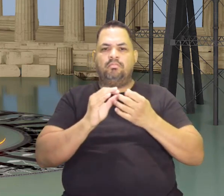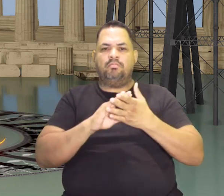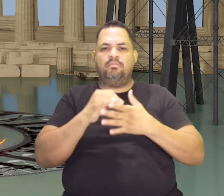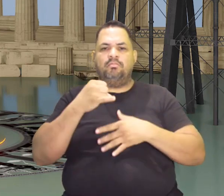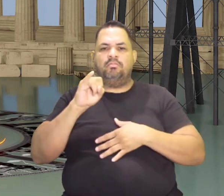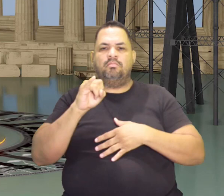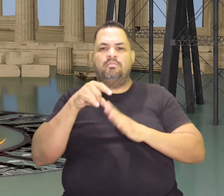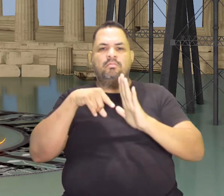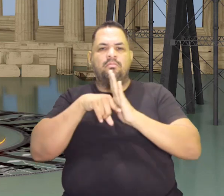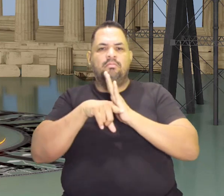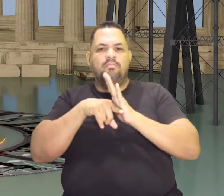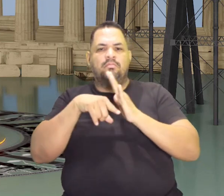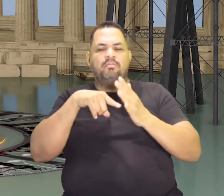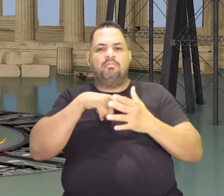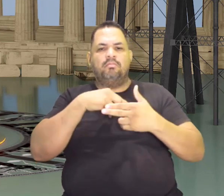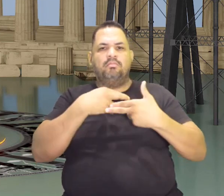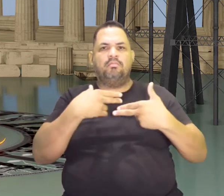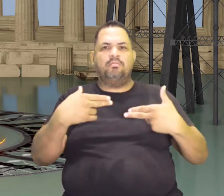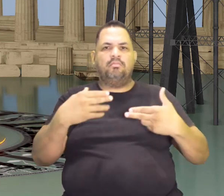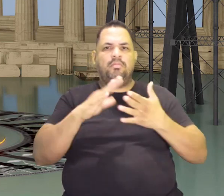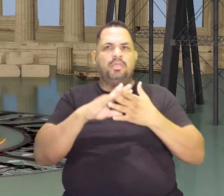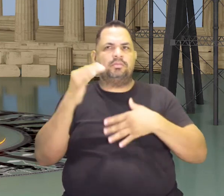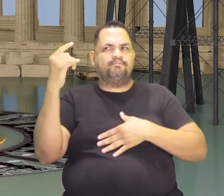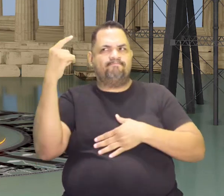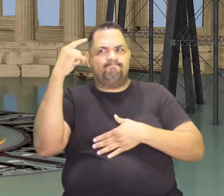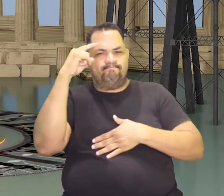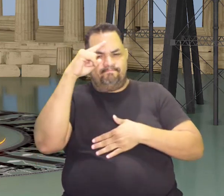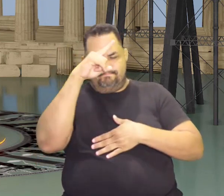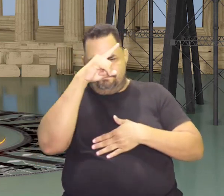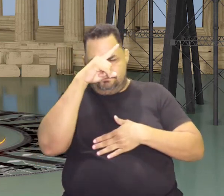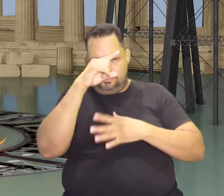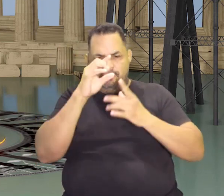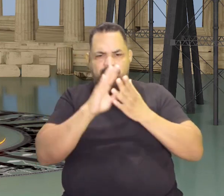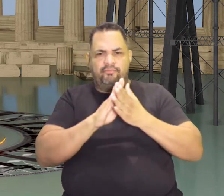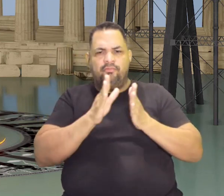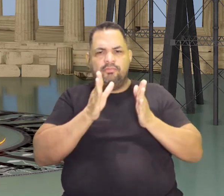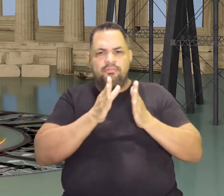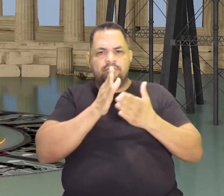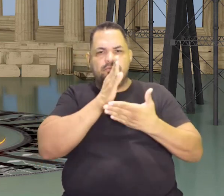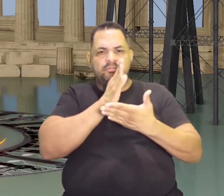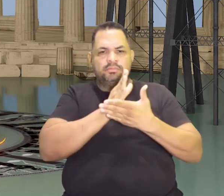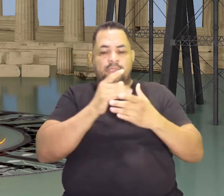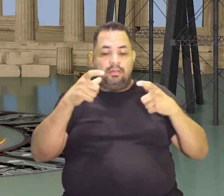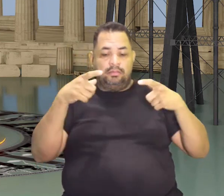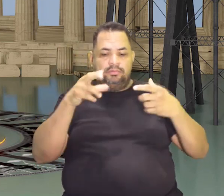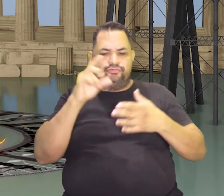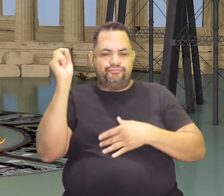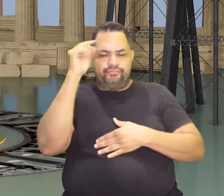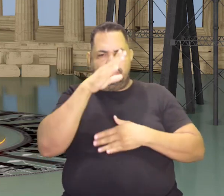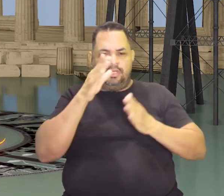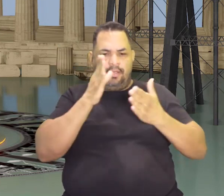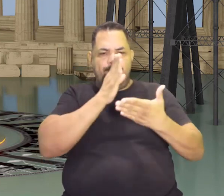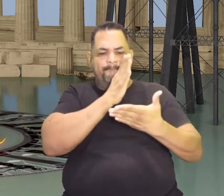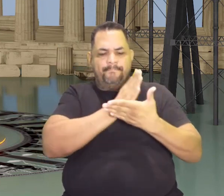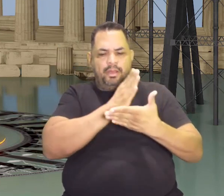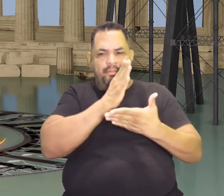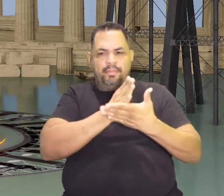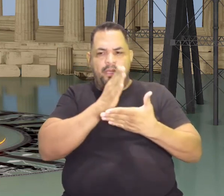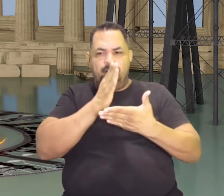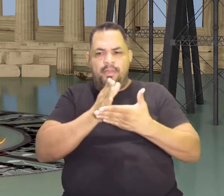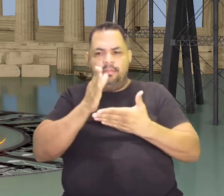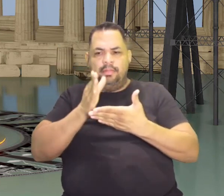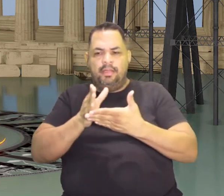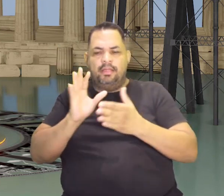eu analisei, tem coisas complexas lá no meio, eu vou diminuir. Né? Aquilo que é grande, eu vou diminuir e pegar as partes